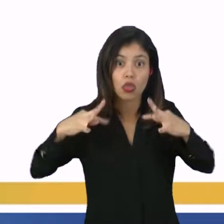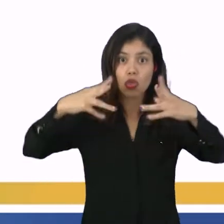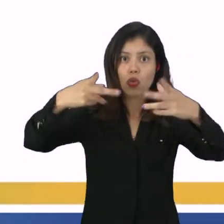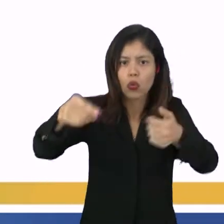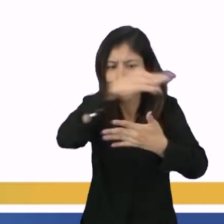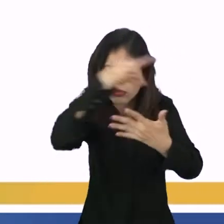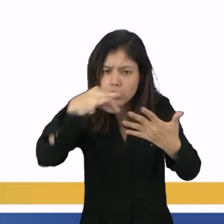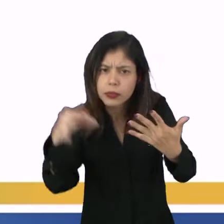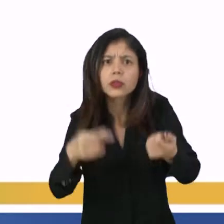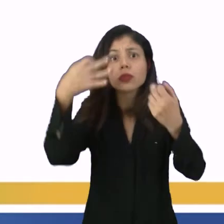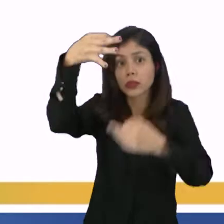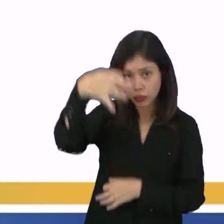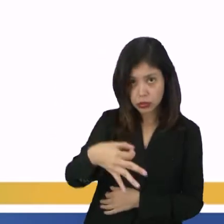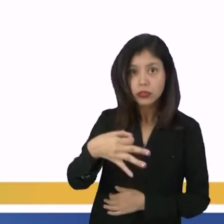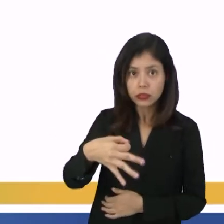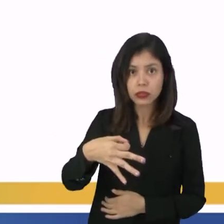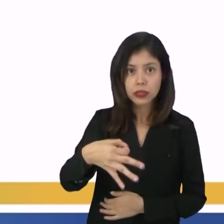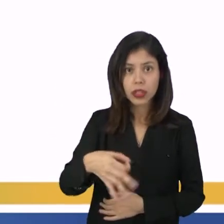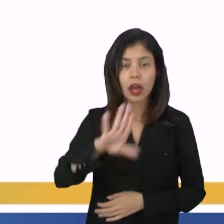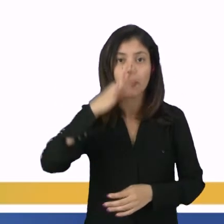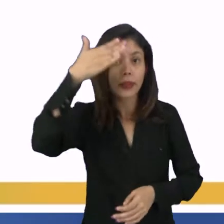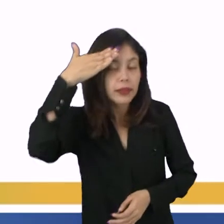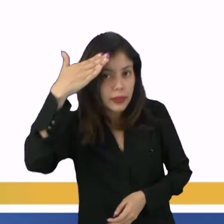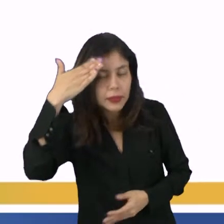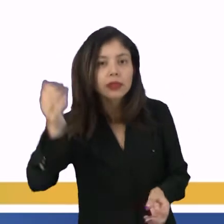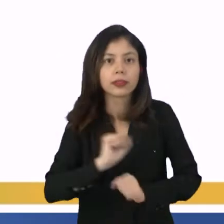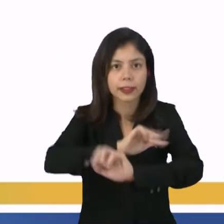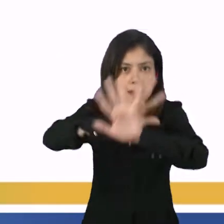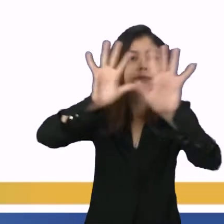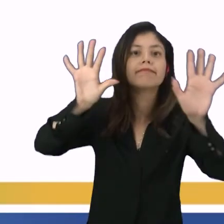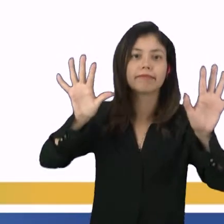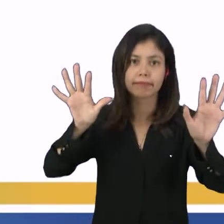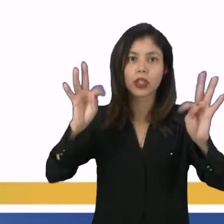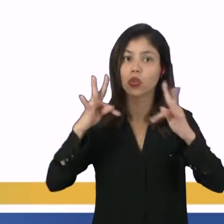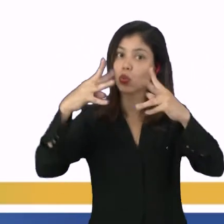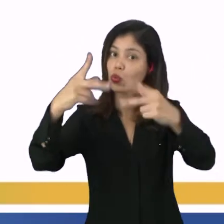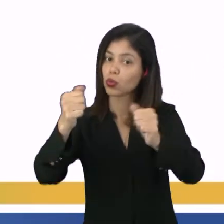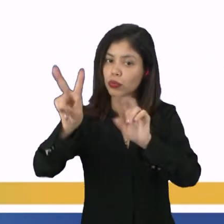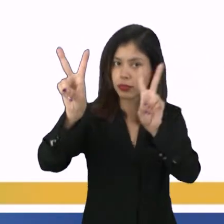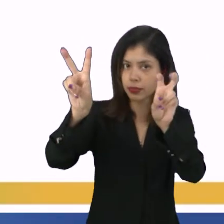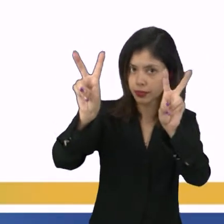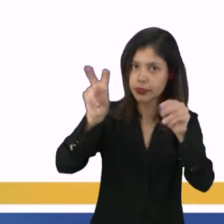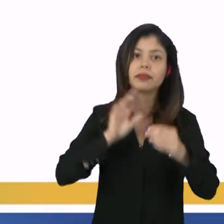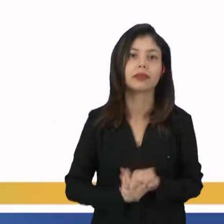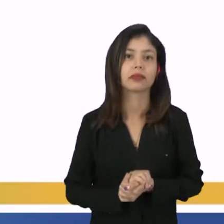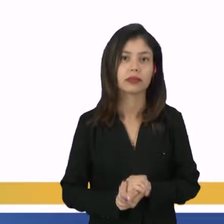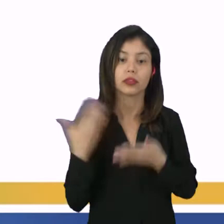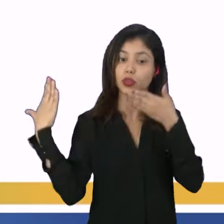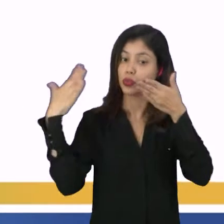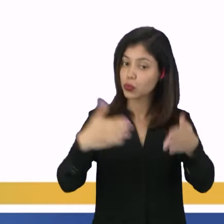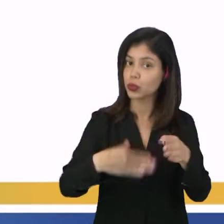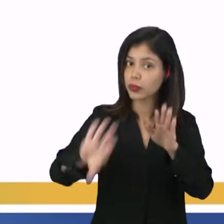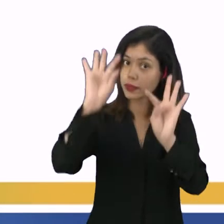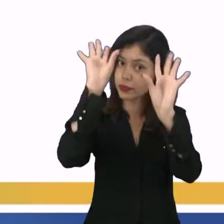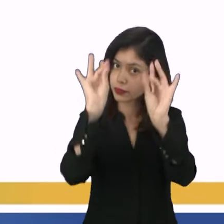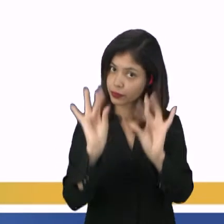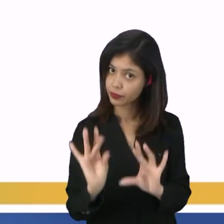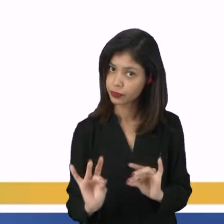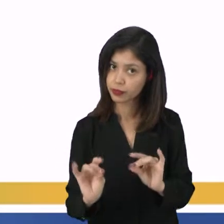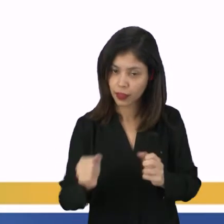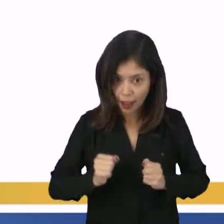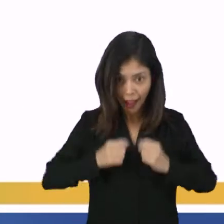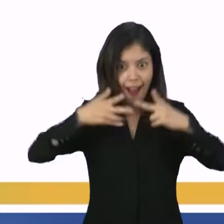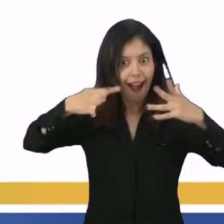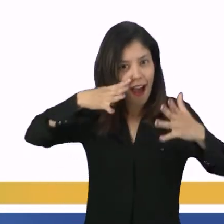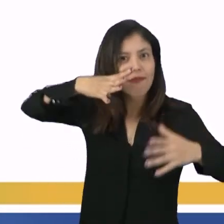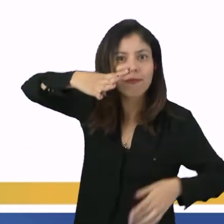todos os elementos necessários para a sua compreensão, esclarecê-lo sobre o tema e sobre os objetivos, de modo a despertá-los o